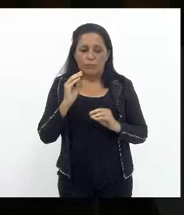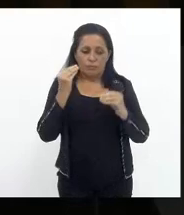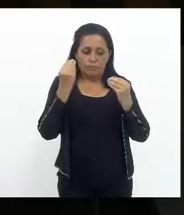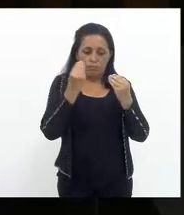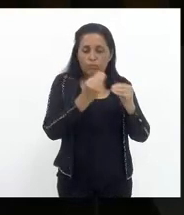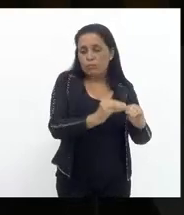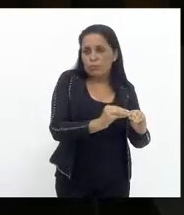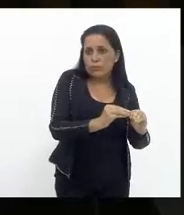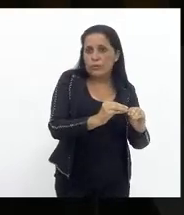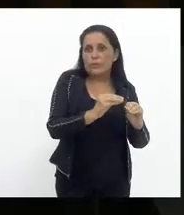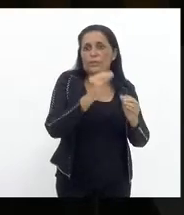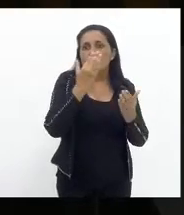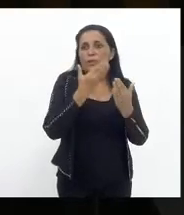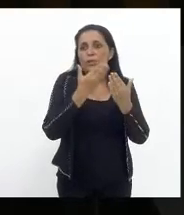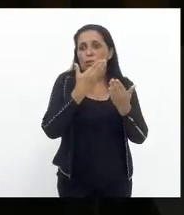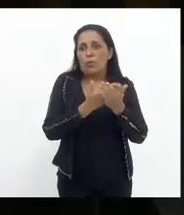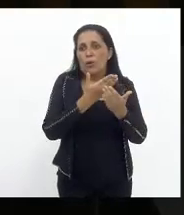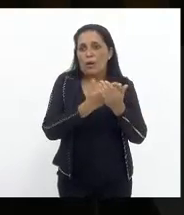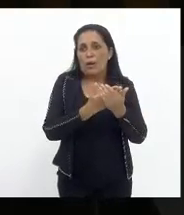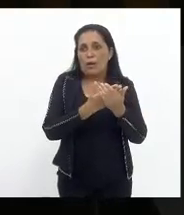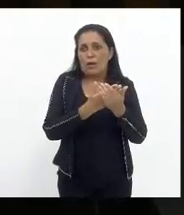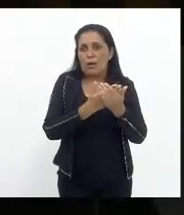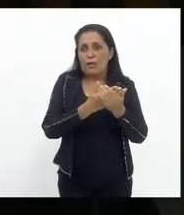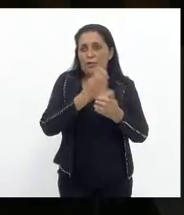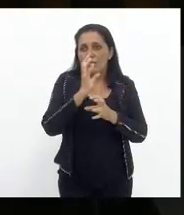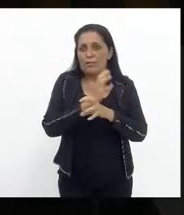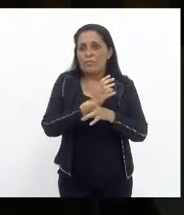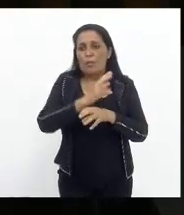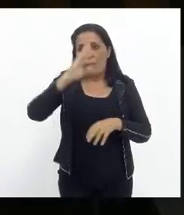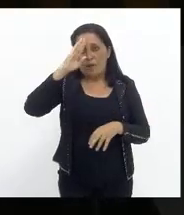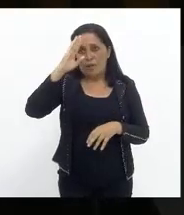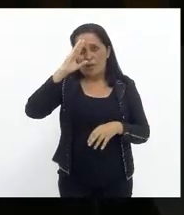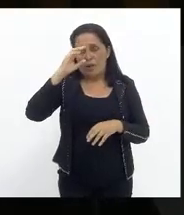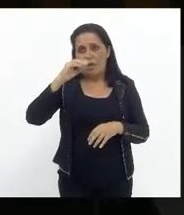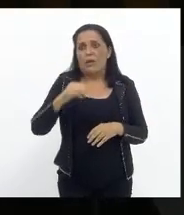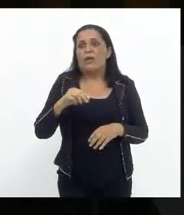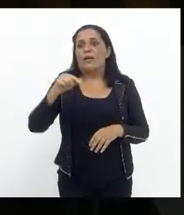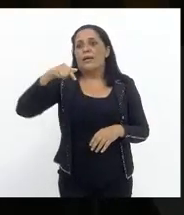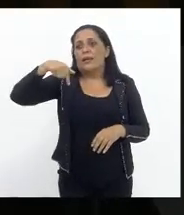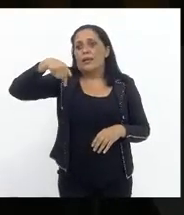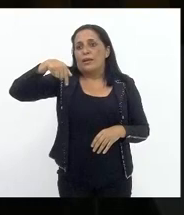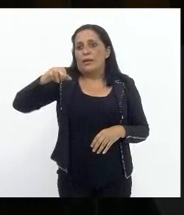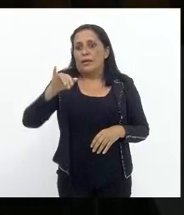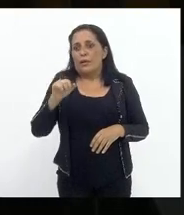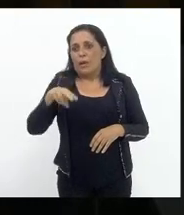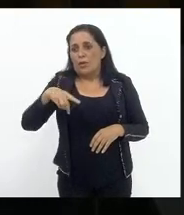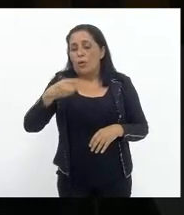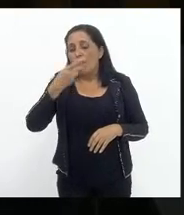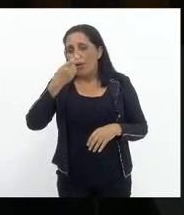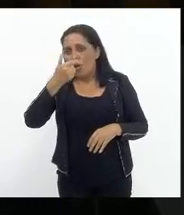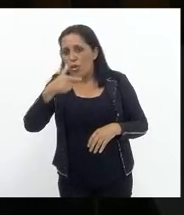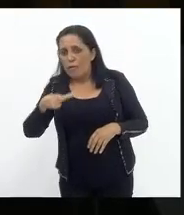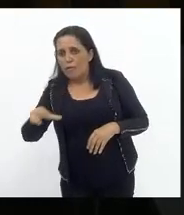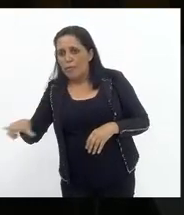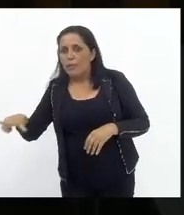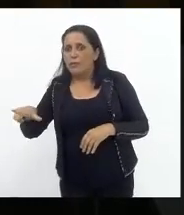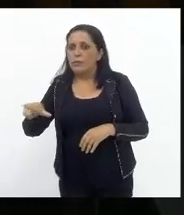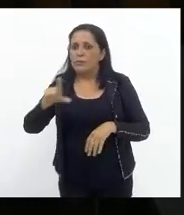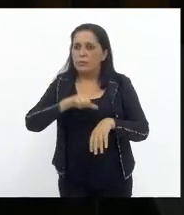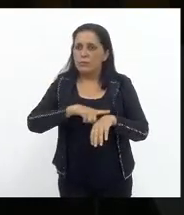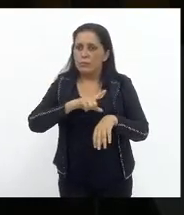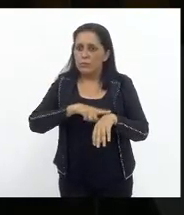Queimados. Agora, eu falo mais uma vez que, por um instante, surgiu